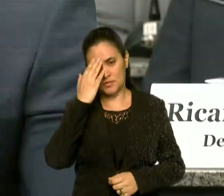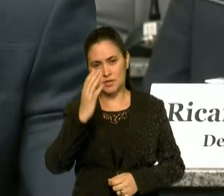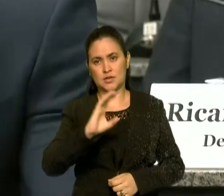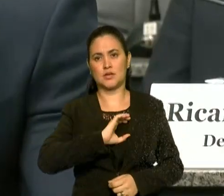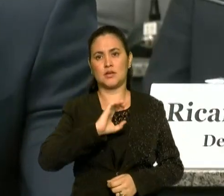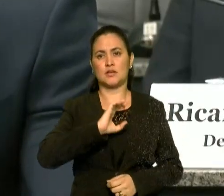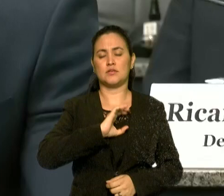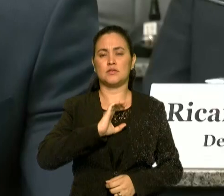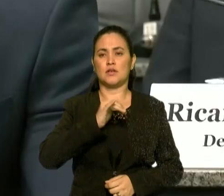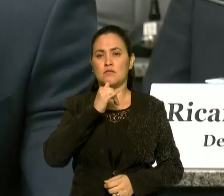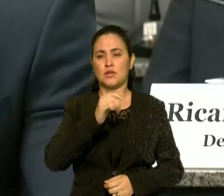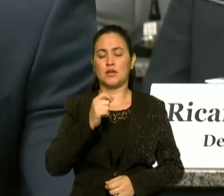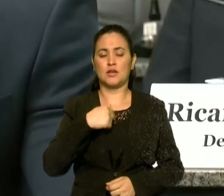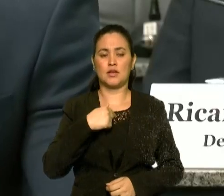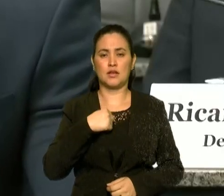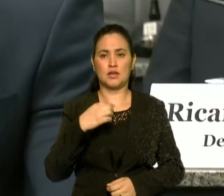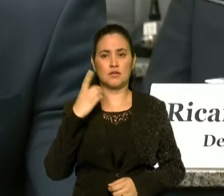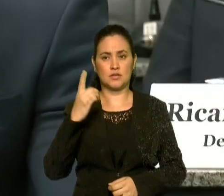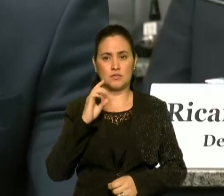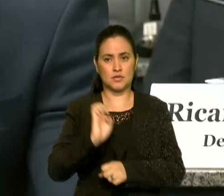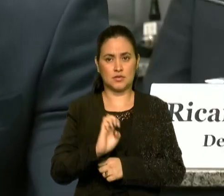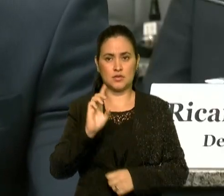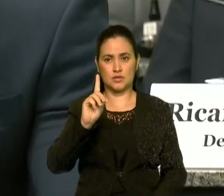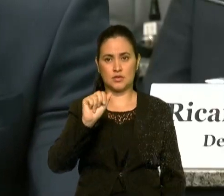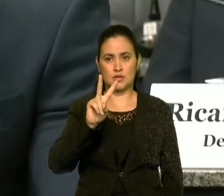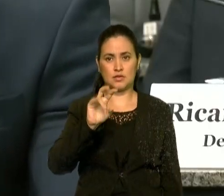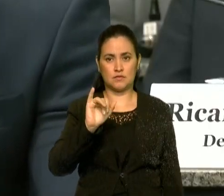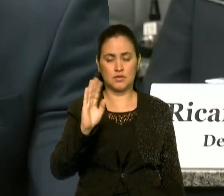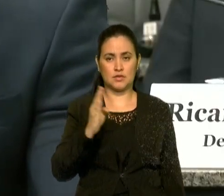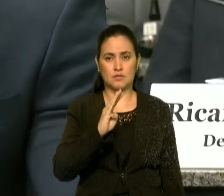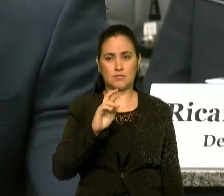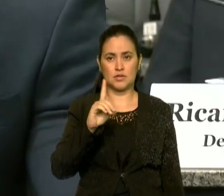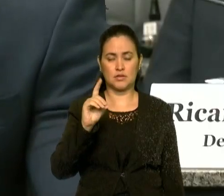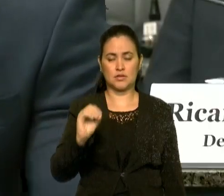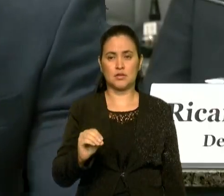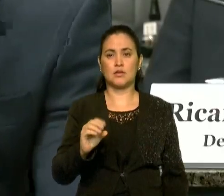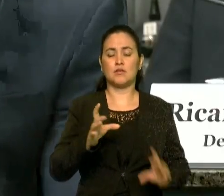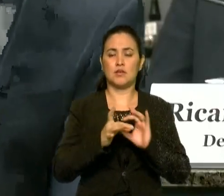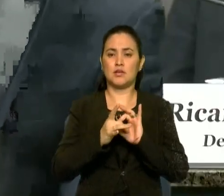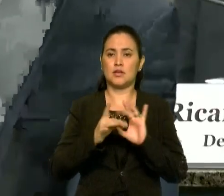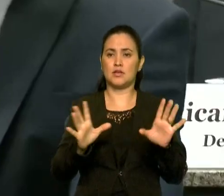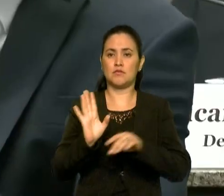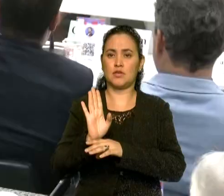dizer que o deputado estadual Davi Brandão está à disposição dos senhores e das senhoras dessa cidade. Muito obrigado.